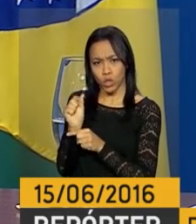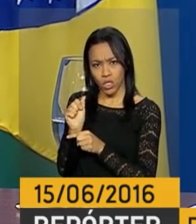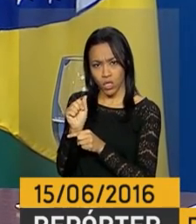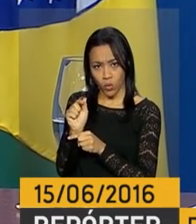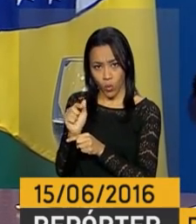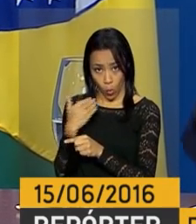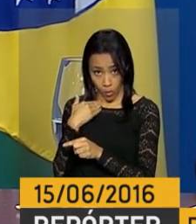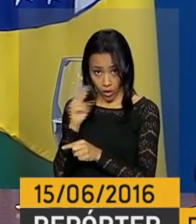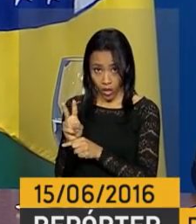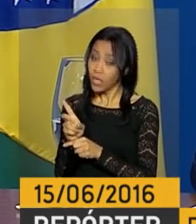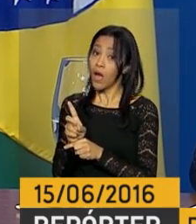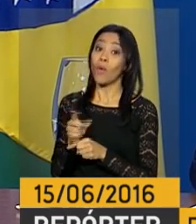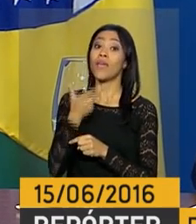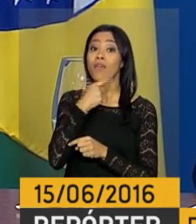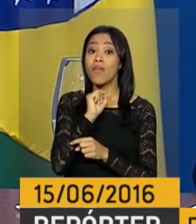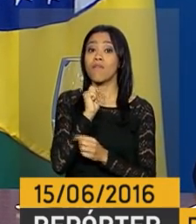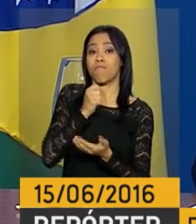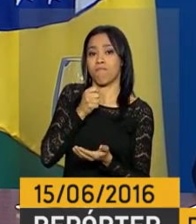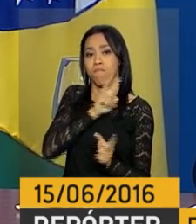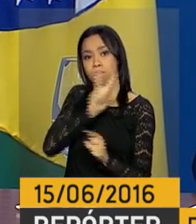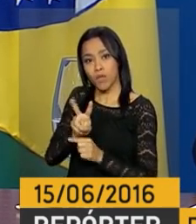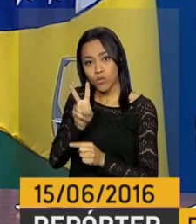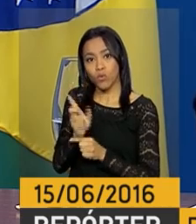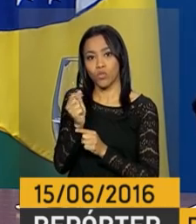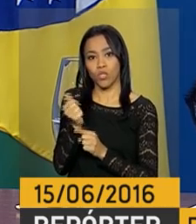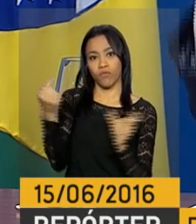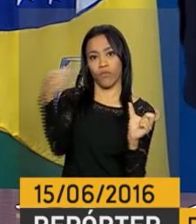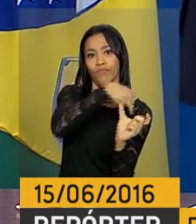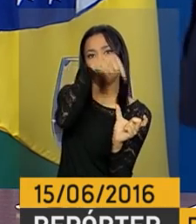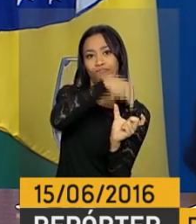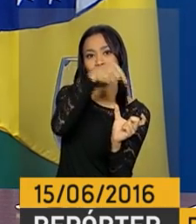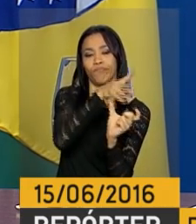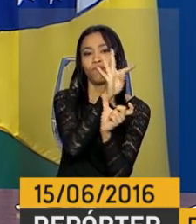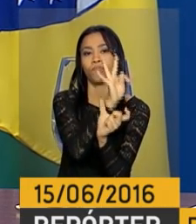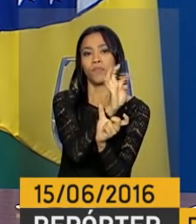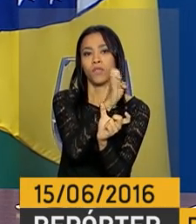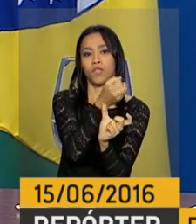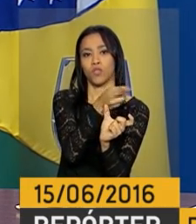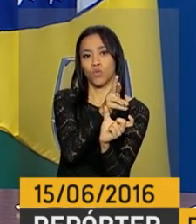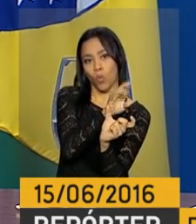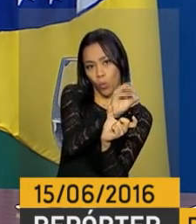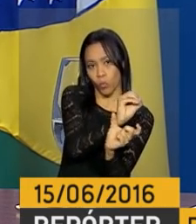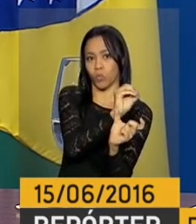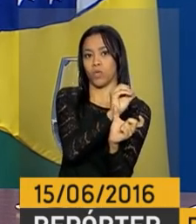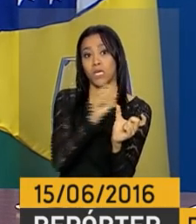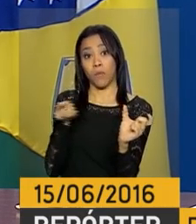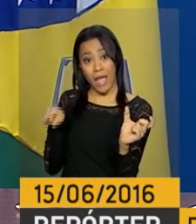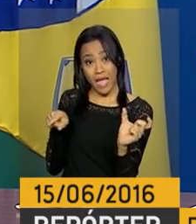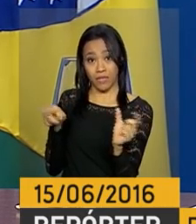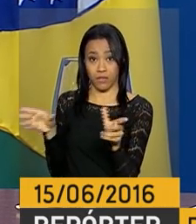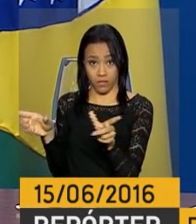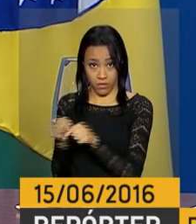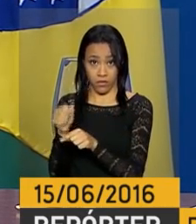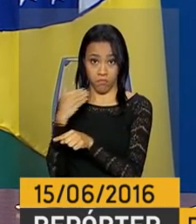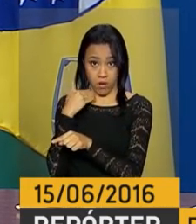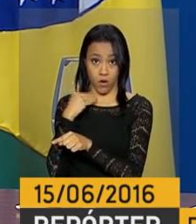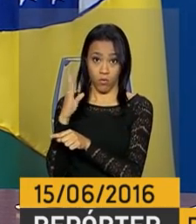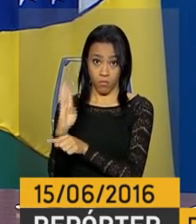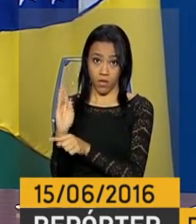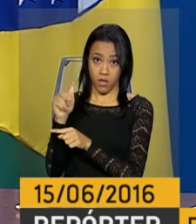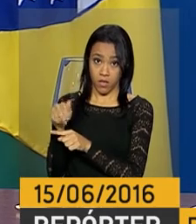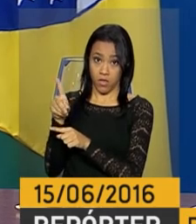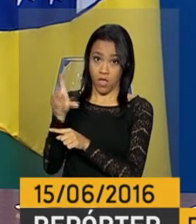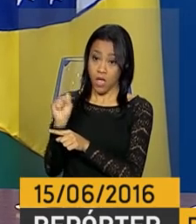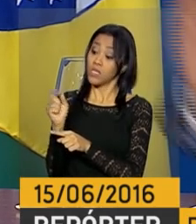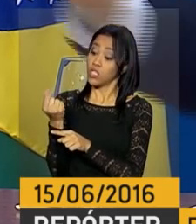credor. Agora o BND simplesmente paga um pedaço do do empréstimo que já deve. Mas mesmo com todas